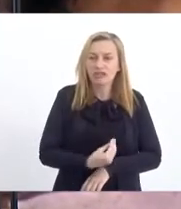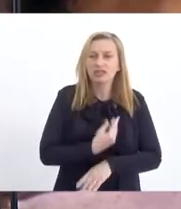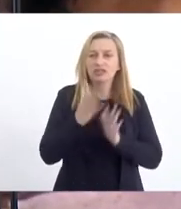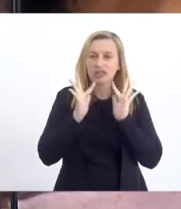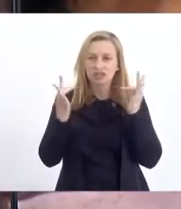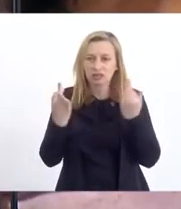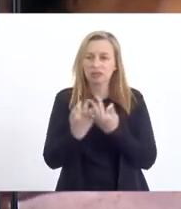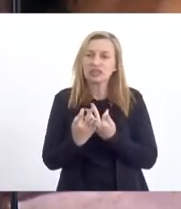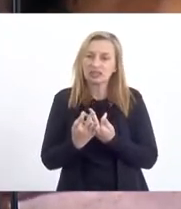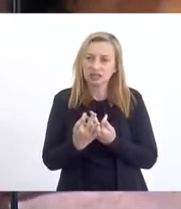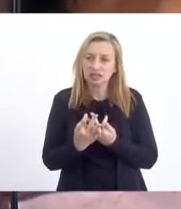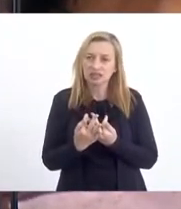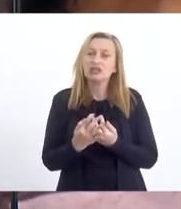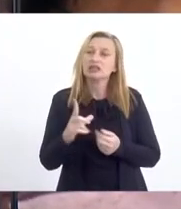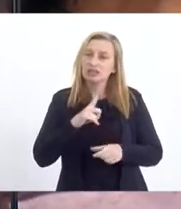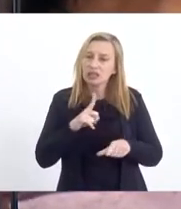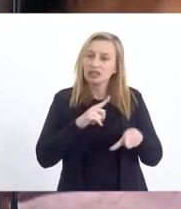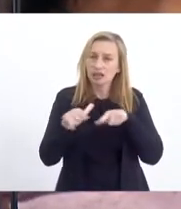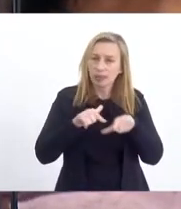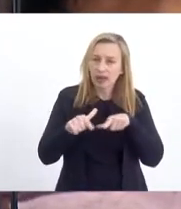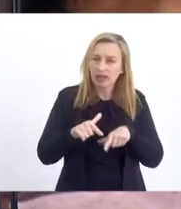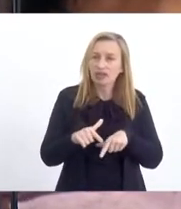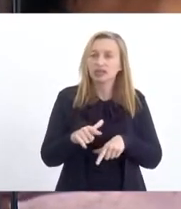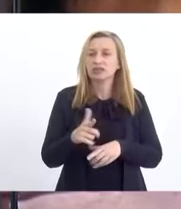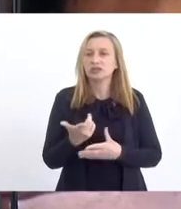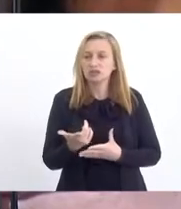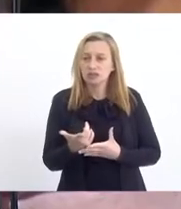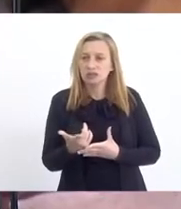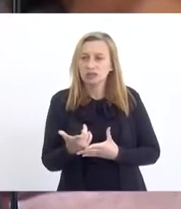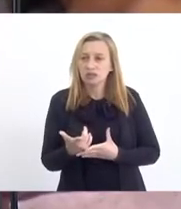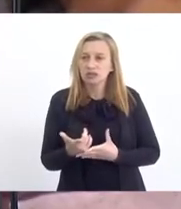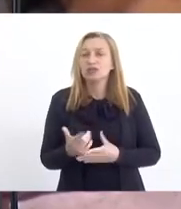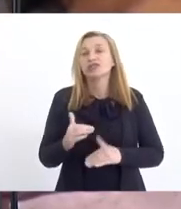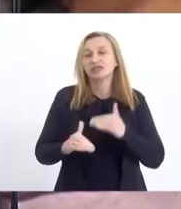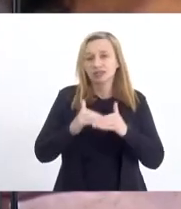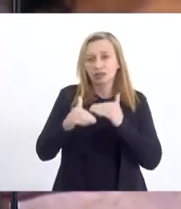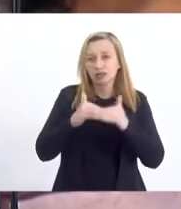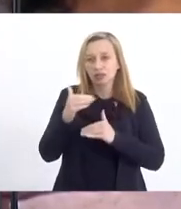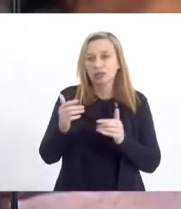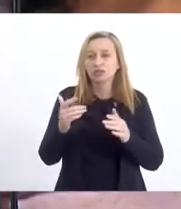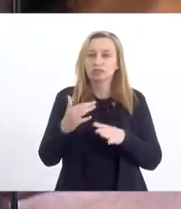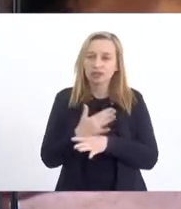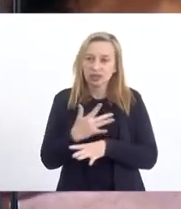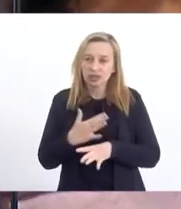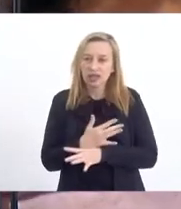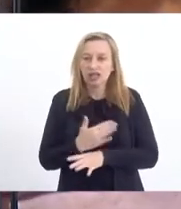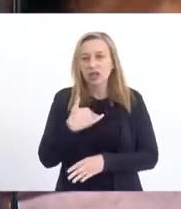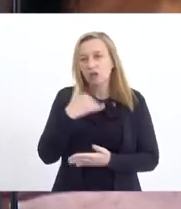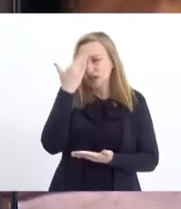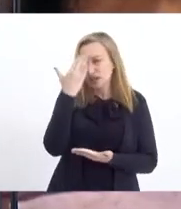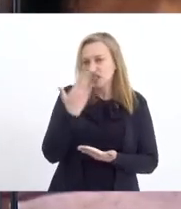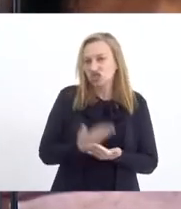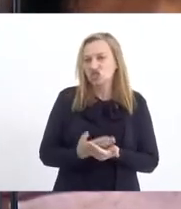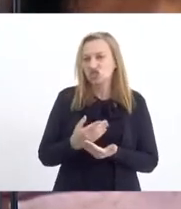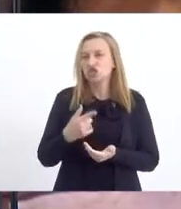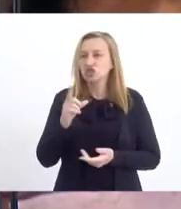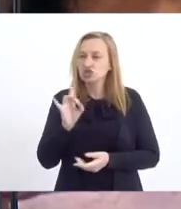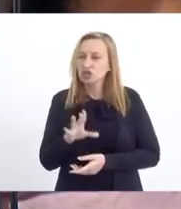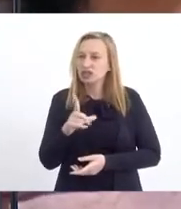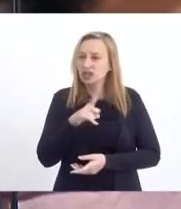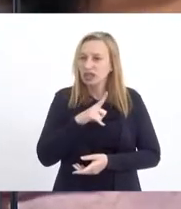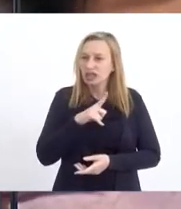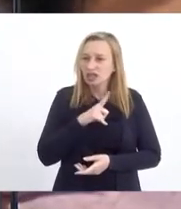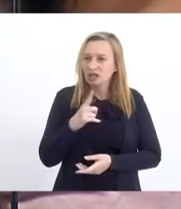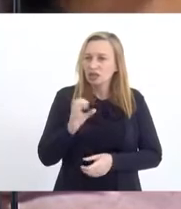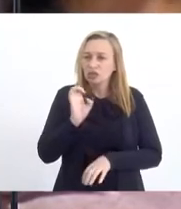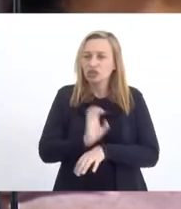famílias, né, gerando emprego, gerando renda e gerando desenvolvimento. Eu acredito muito que nós só teremos um